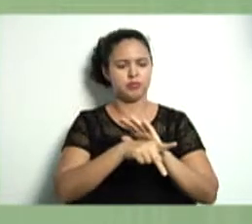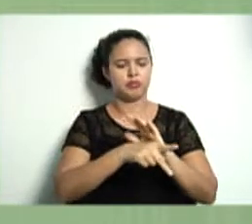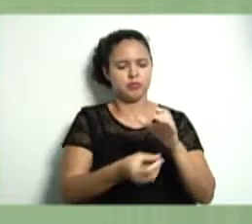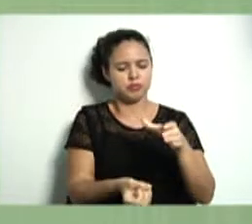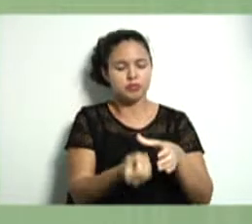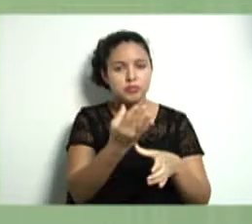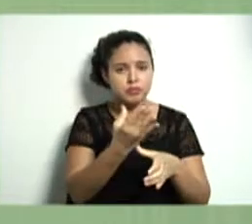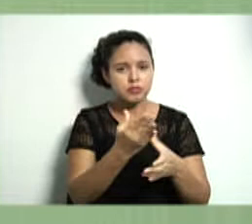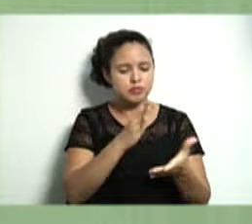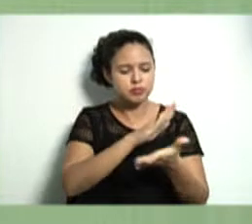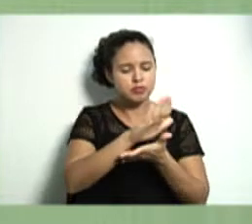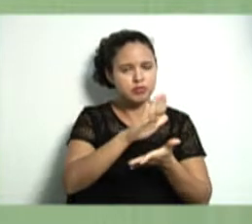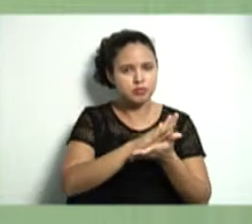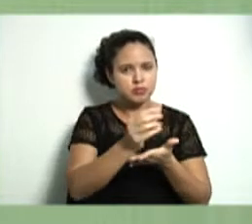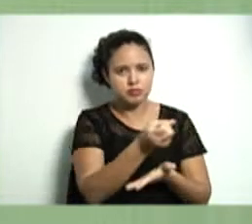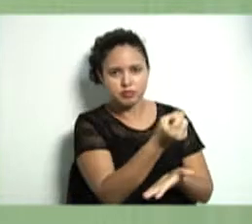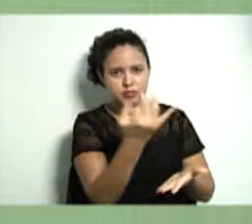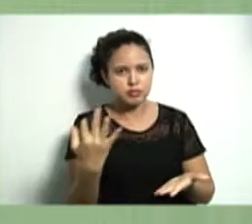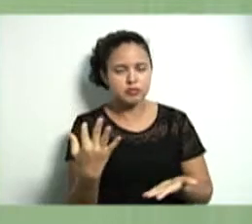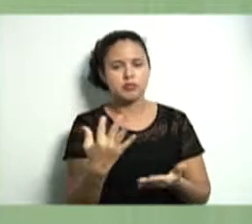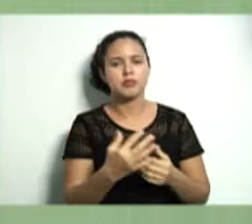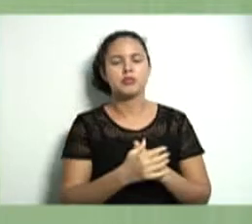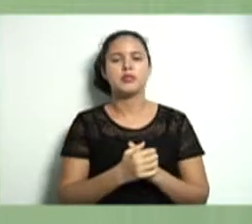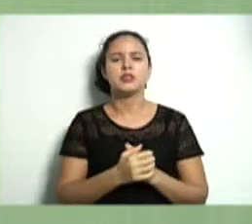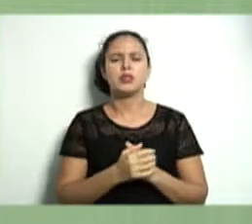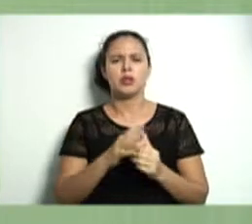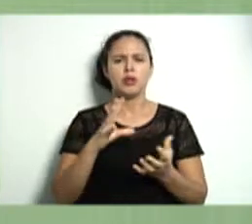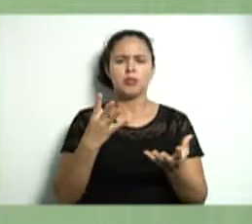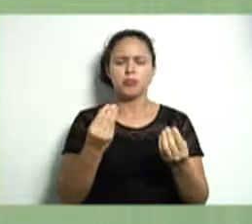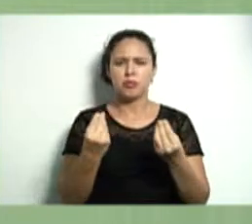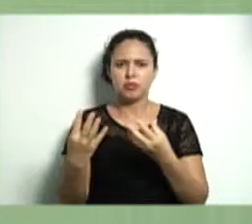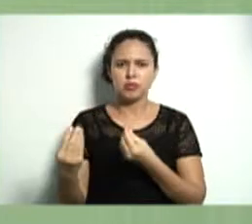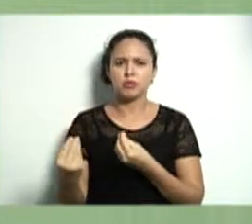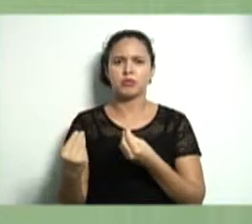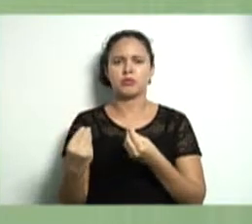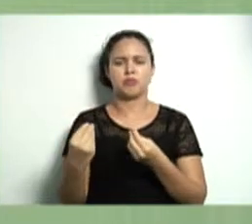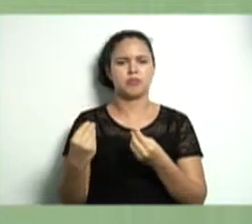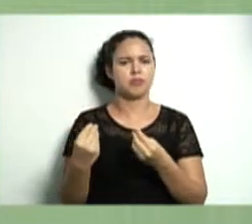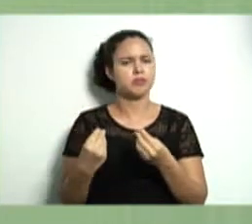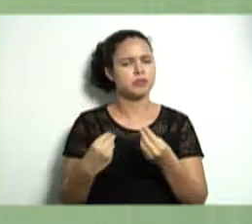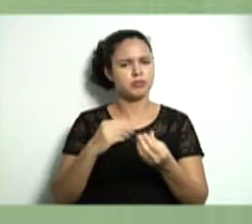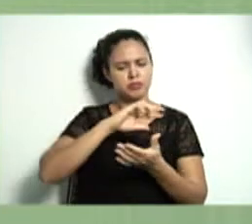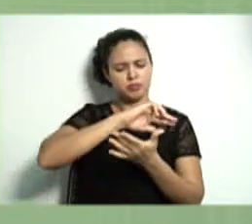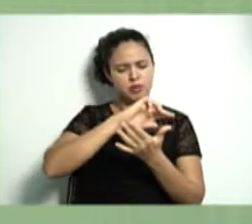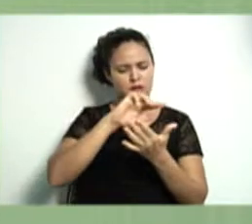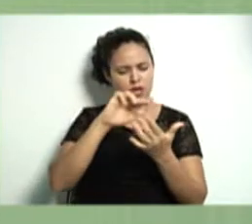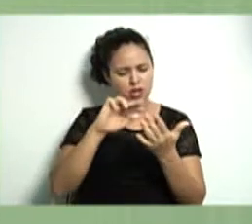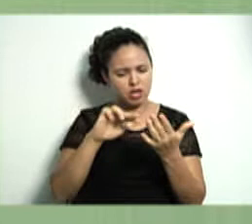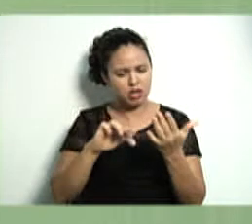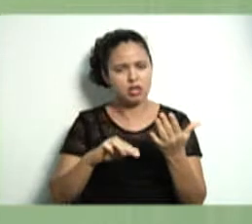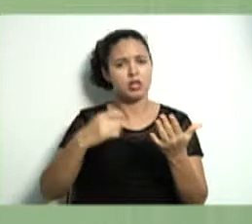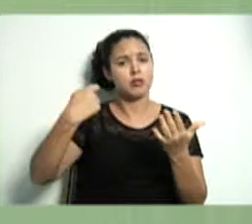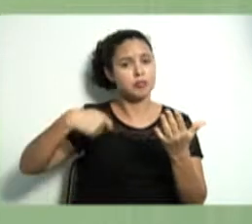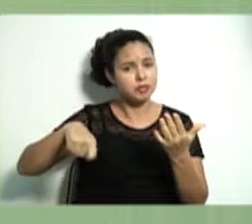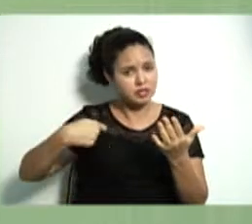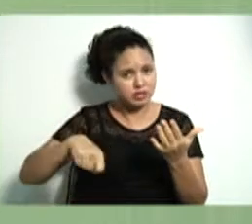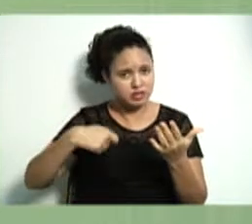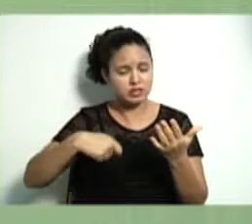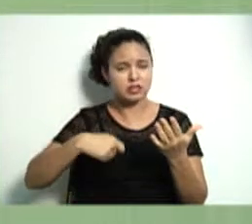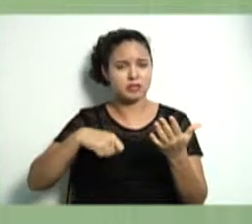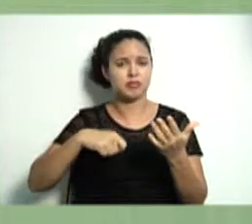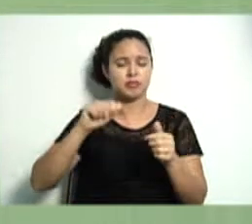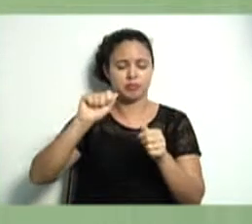indiretos. Então, assim, muitas coisas, né, são necessárias para que a gente